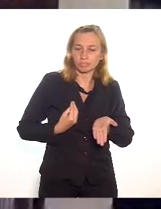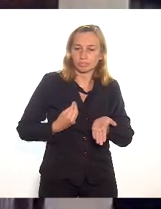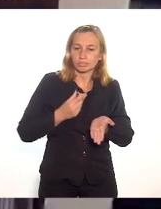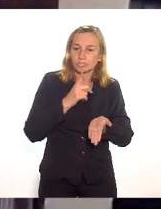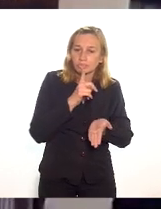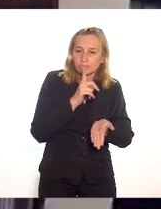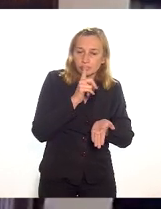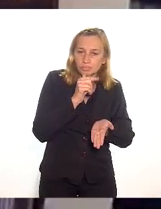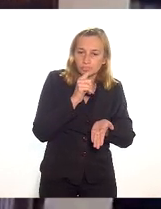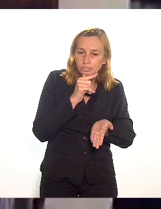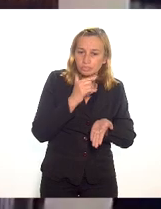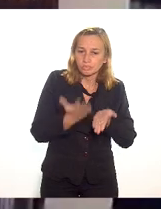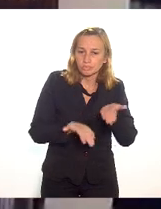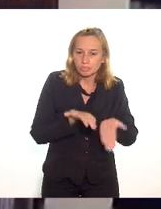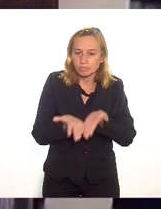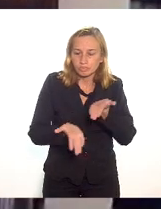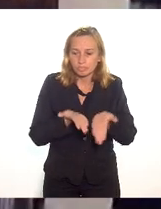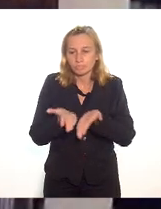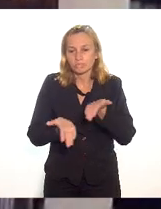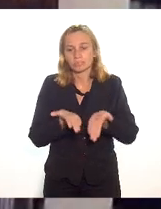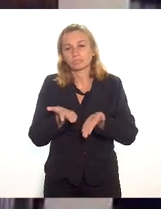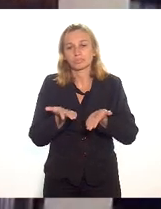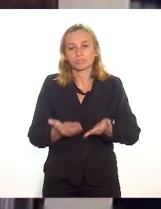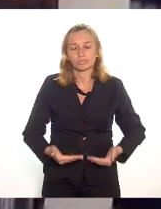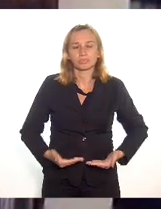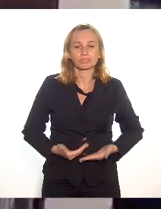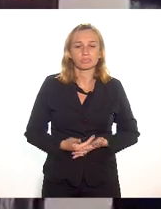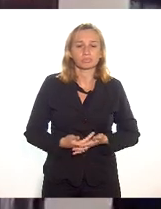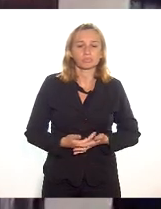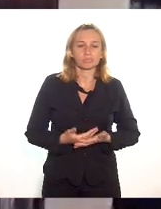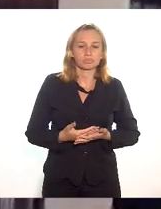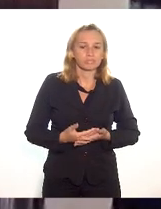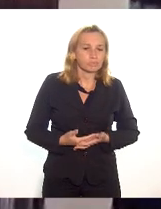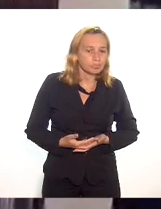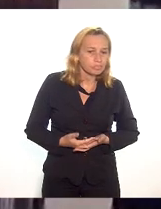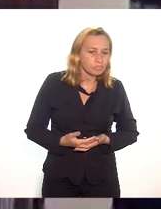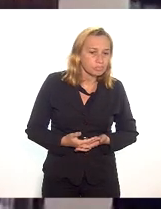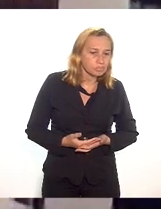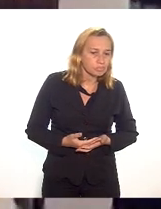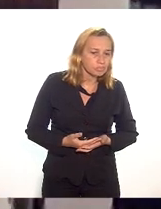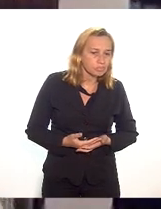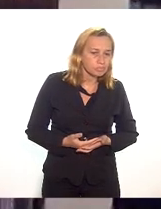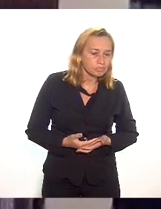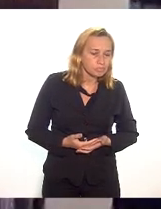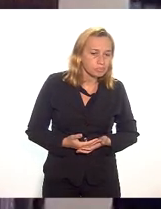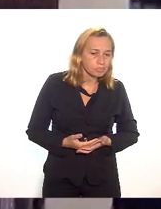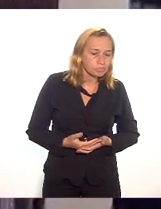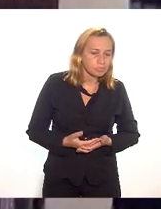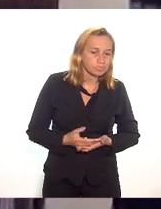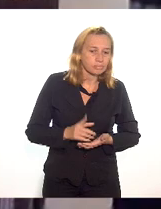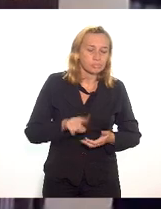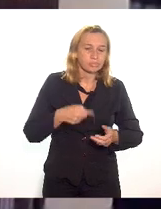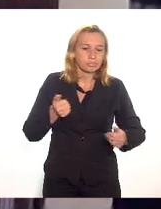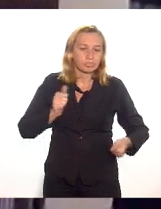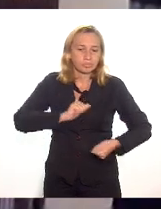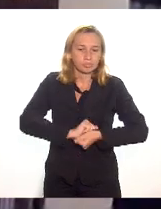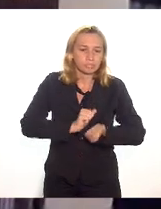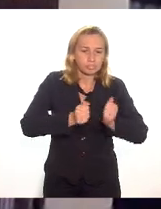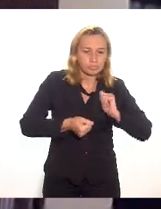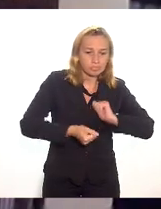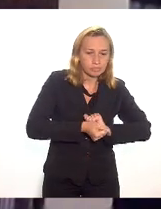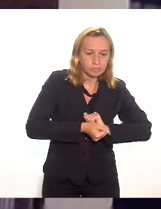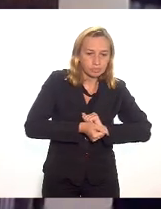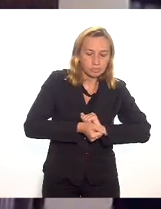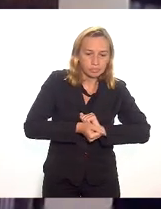recolhê-la depois de servida, tratá-la para estar em condições de integrar um